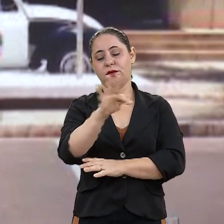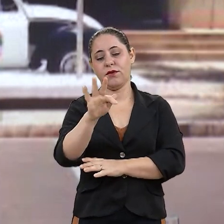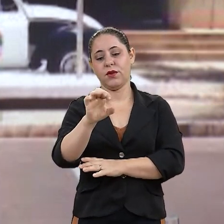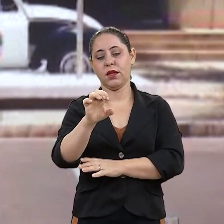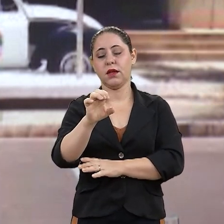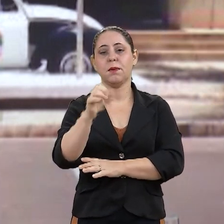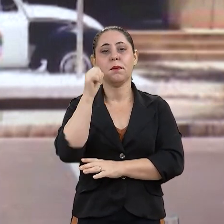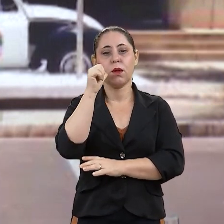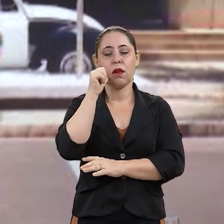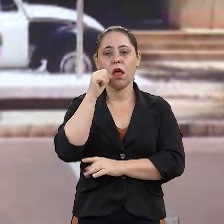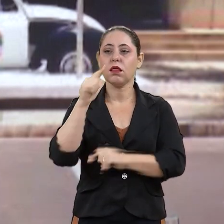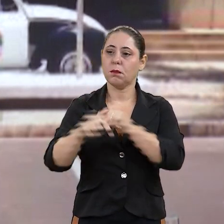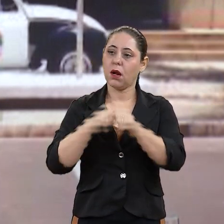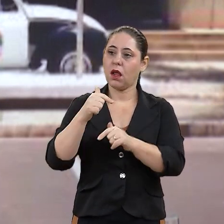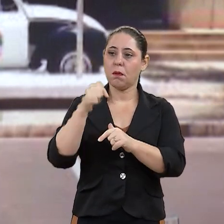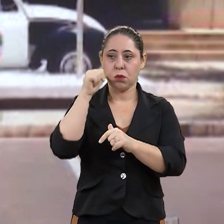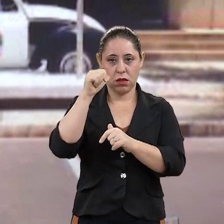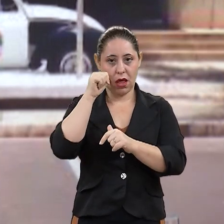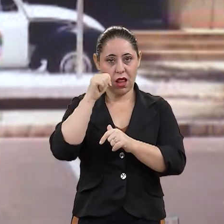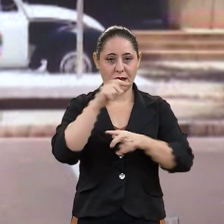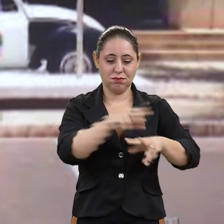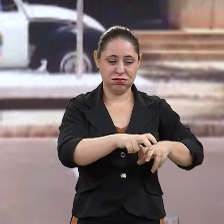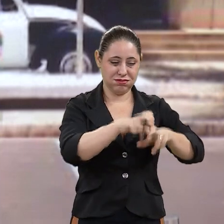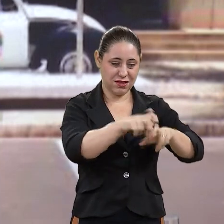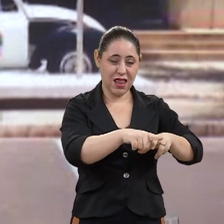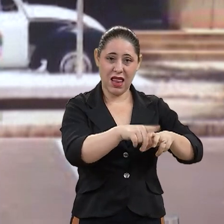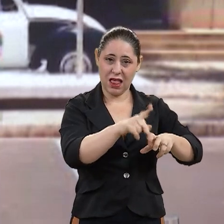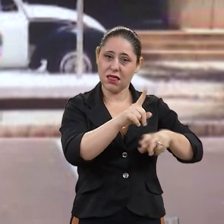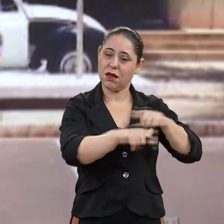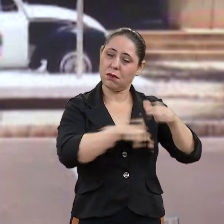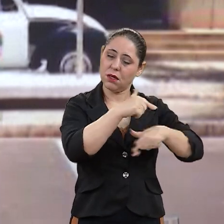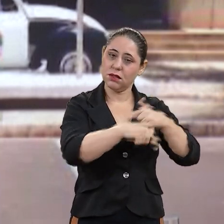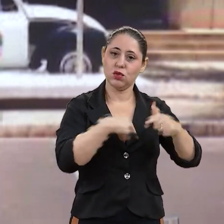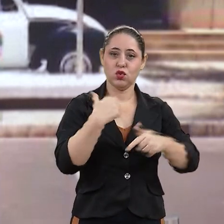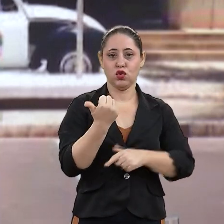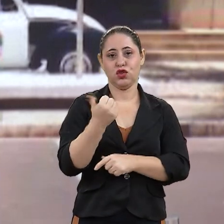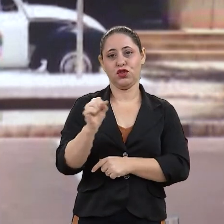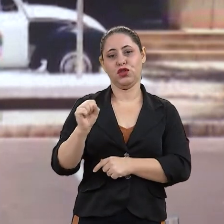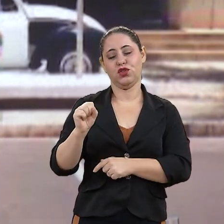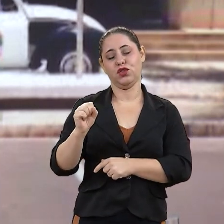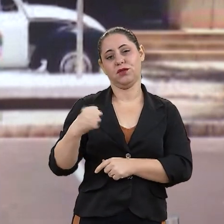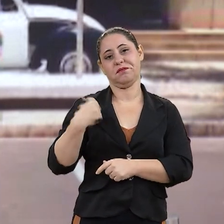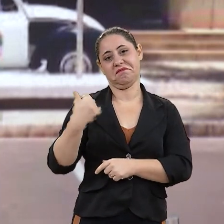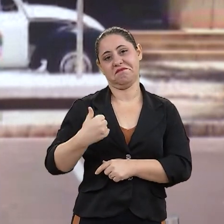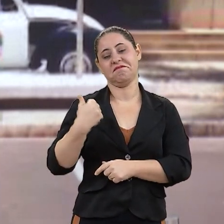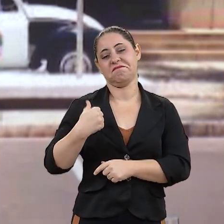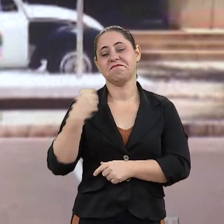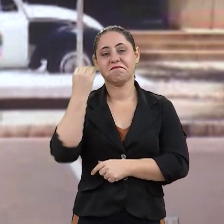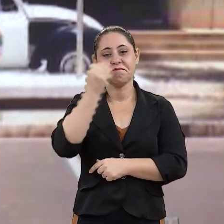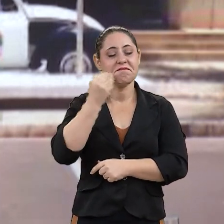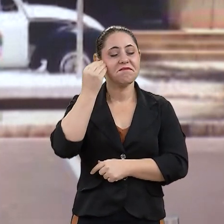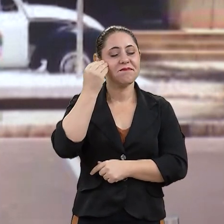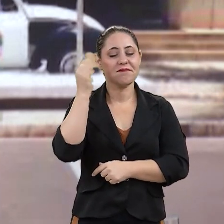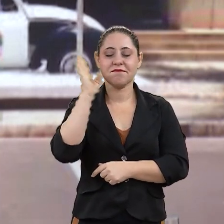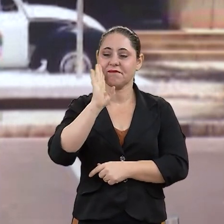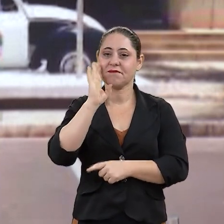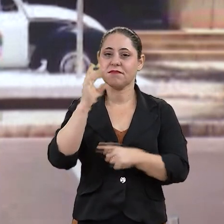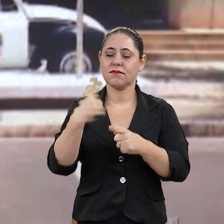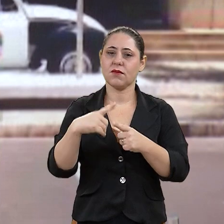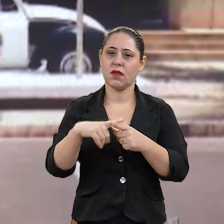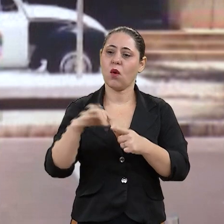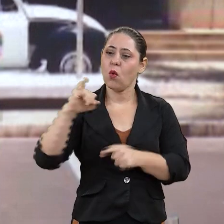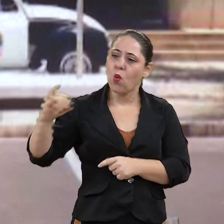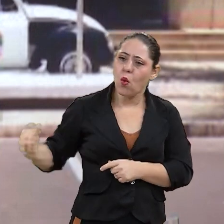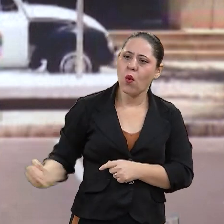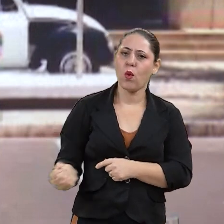E eu tive a chance de trabalhar com mulheres trabalhadoras rurais. Eu tinha 18 anos. E foi uma experiência muito